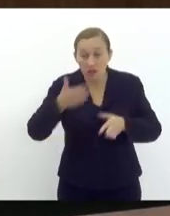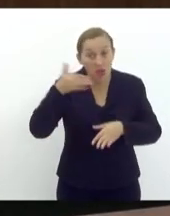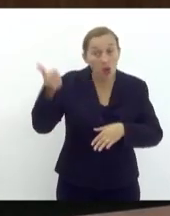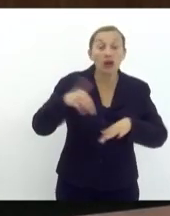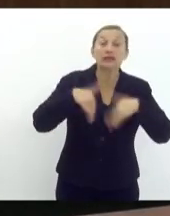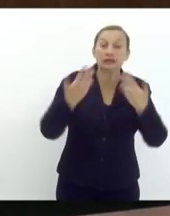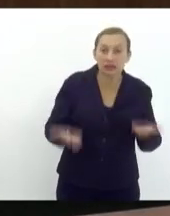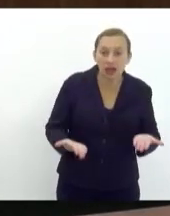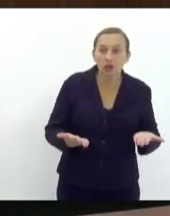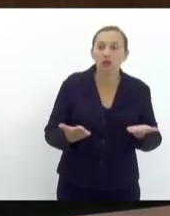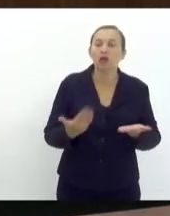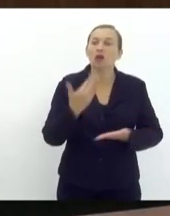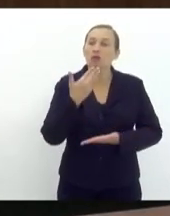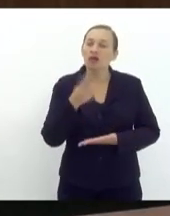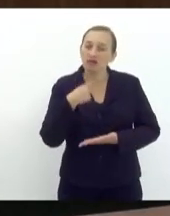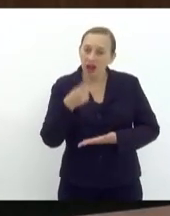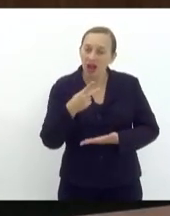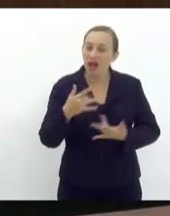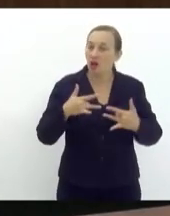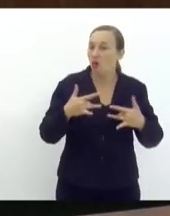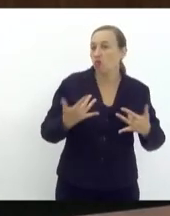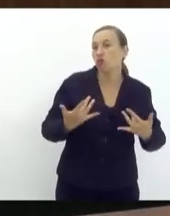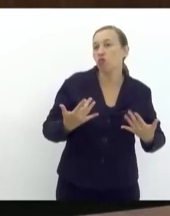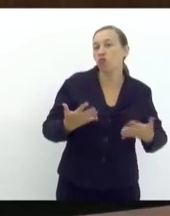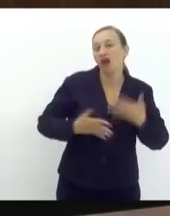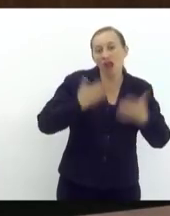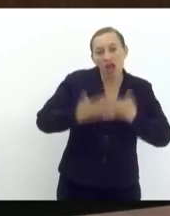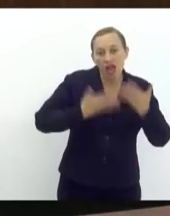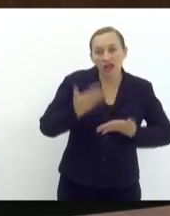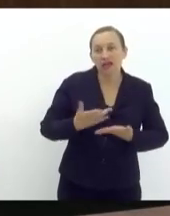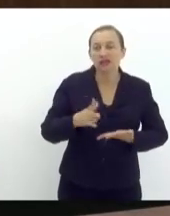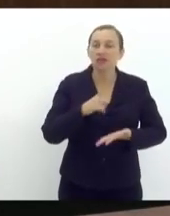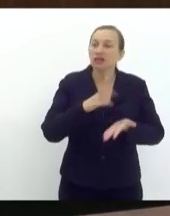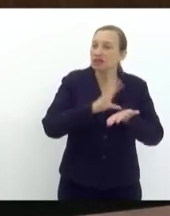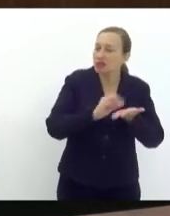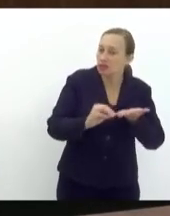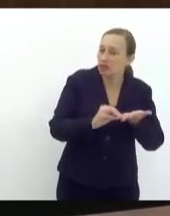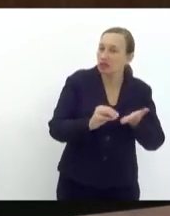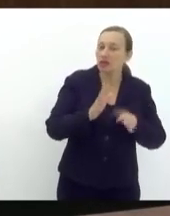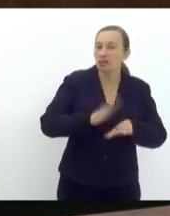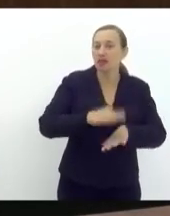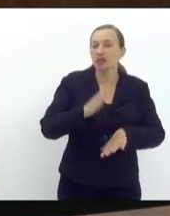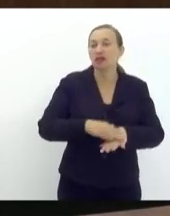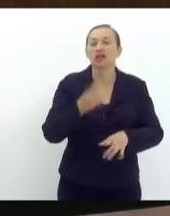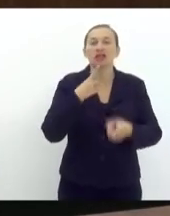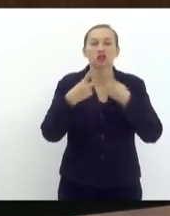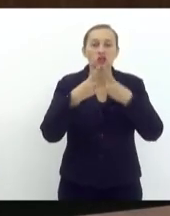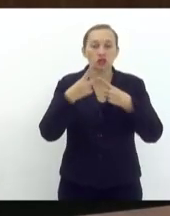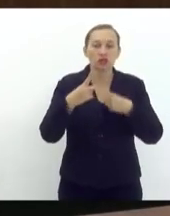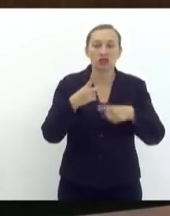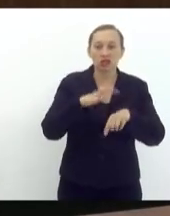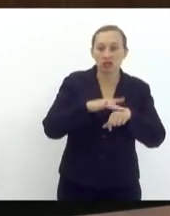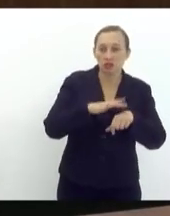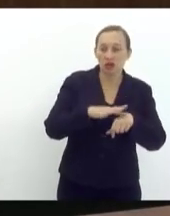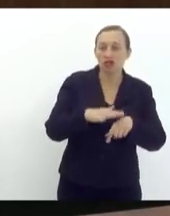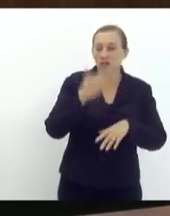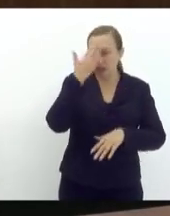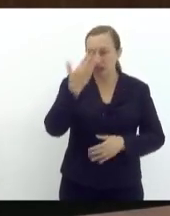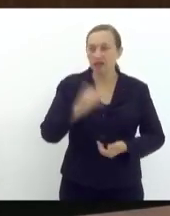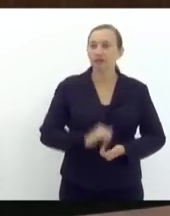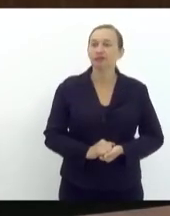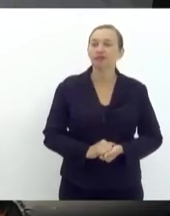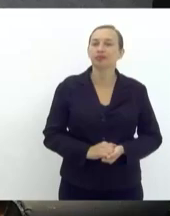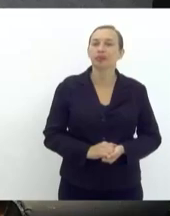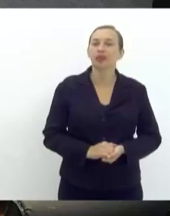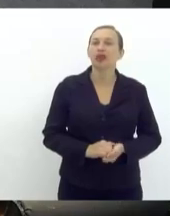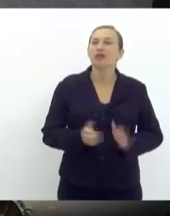então apenas para dizer que fica honrado em ter hoje nesta pauta e trazer cada vez mais a discussão essa doença Rara Muito obrigado